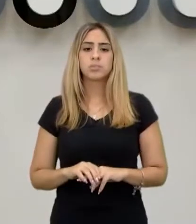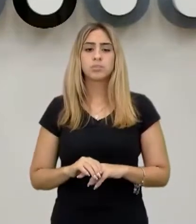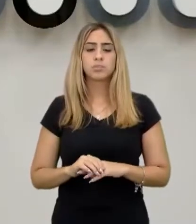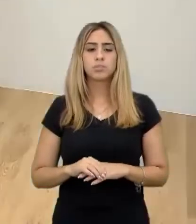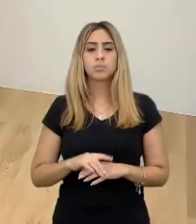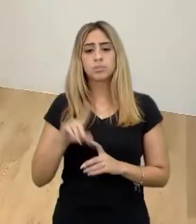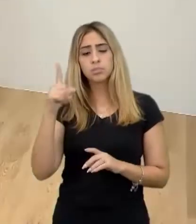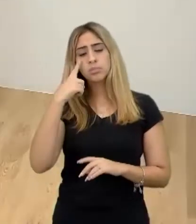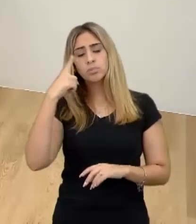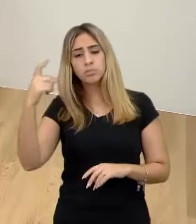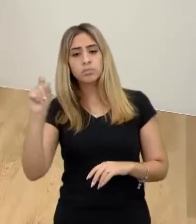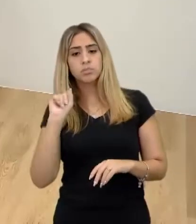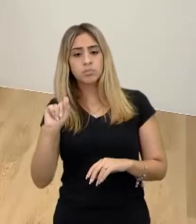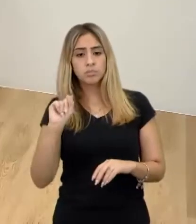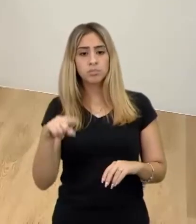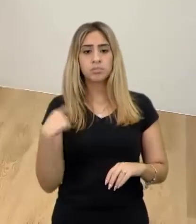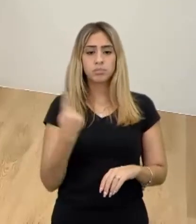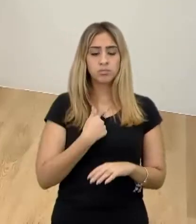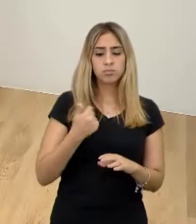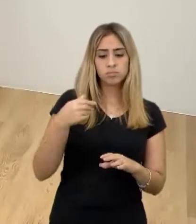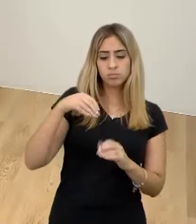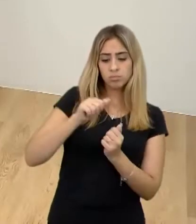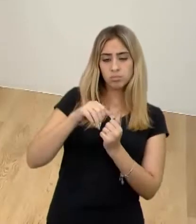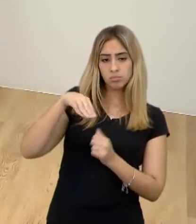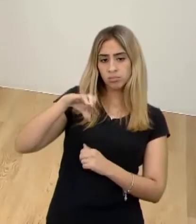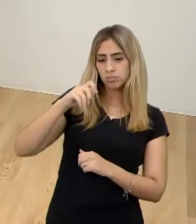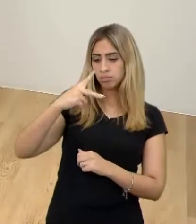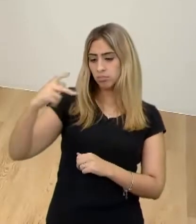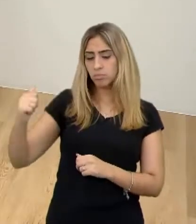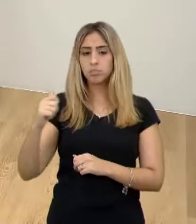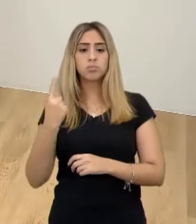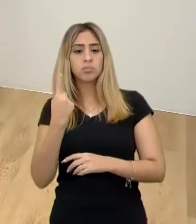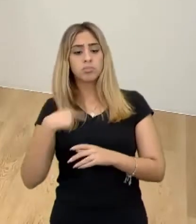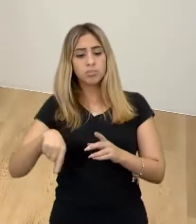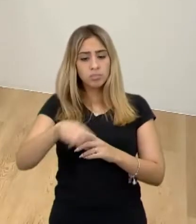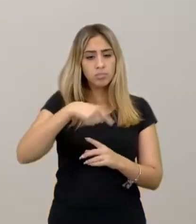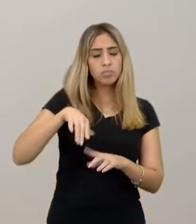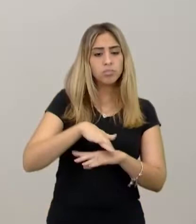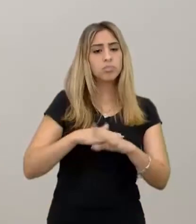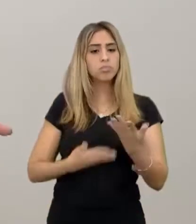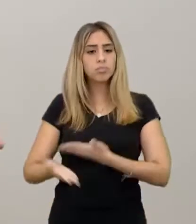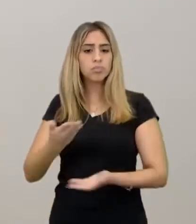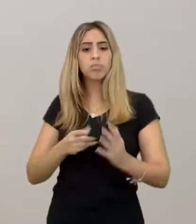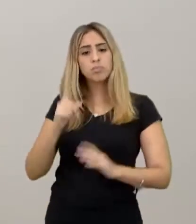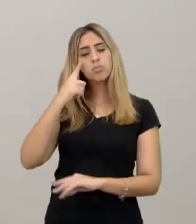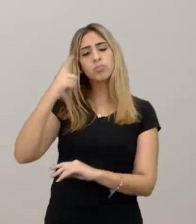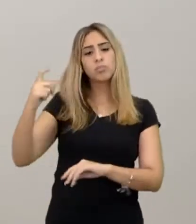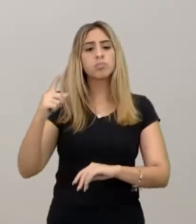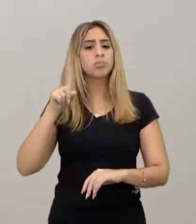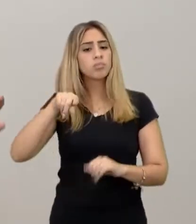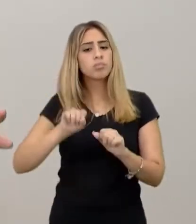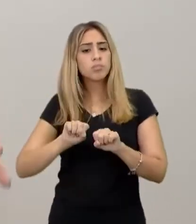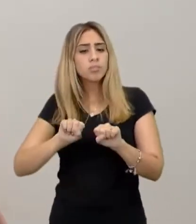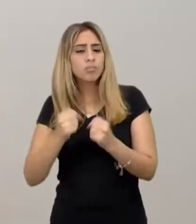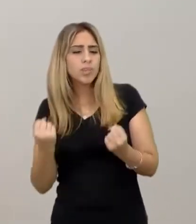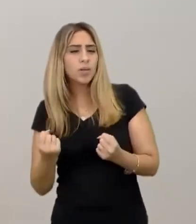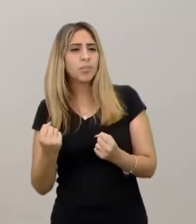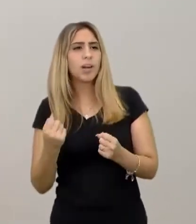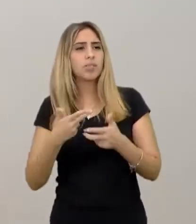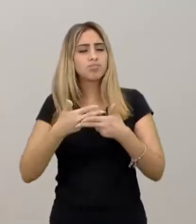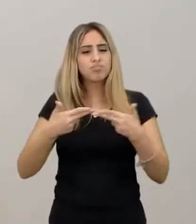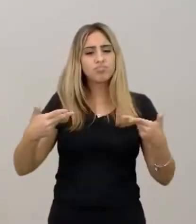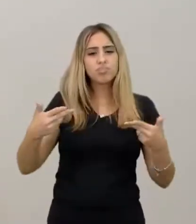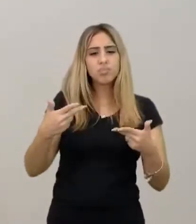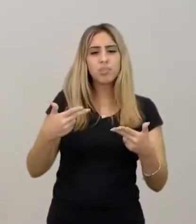assim, a ideia, né, que está no mapa dessa primeira aula ser uma roda de conversa, é até aquela coisa assim, meio que para quebrar o gelo, né? A